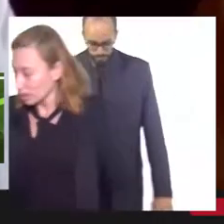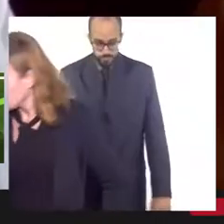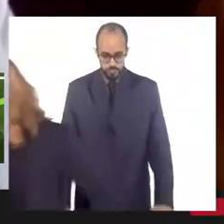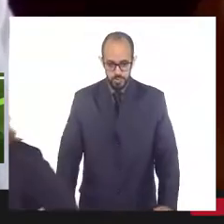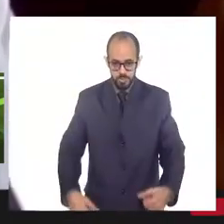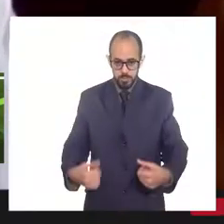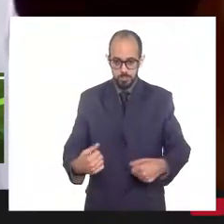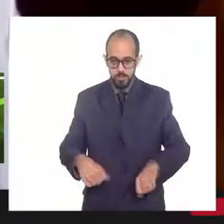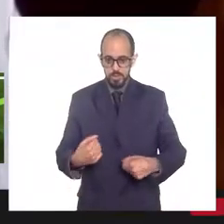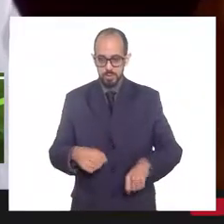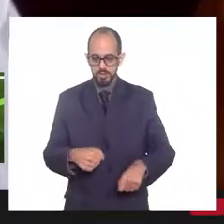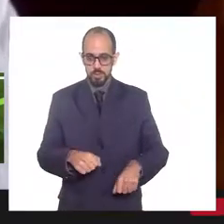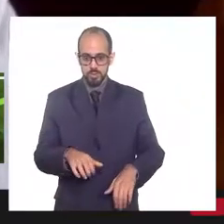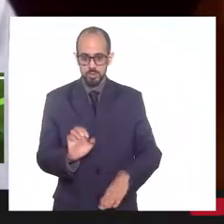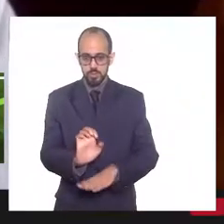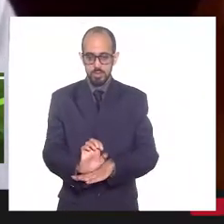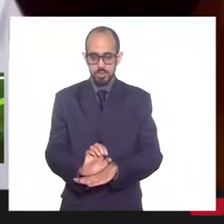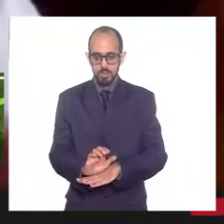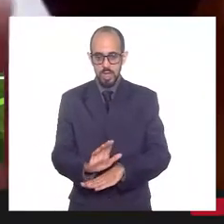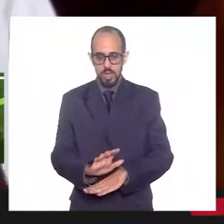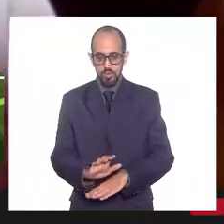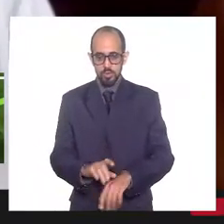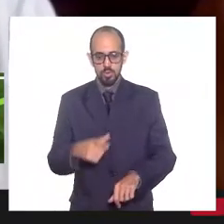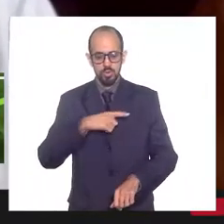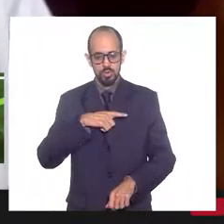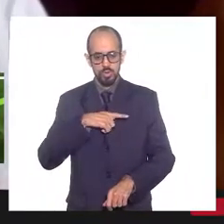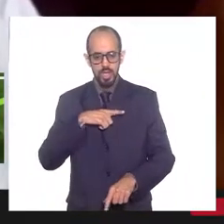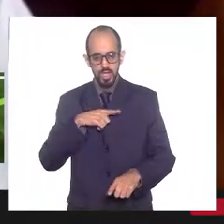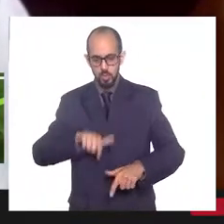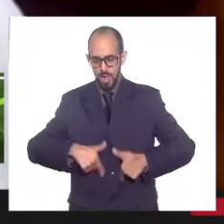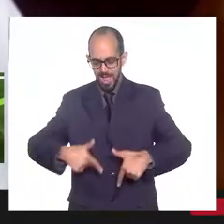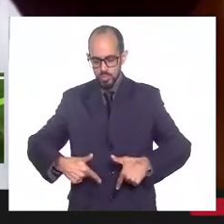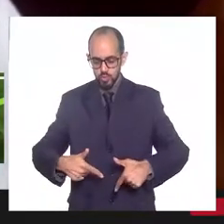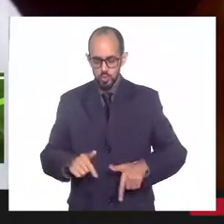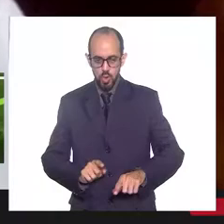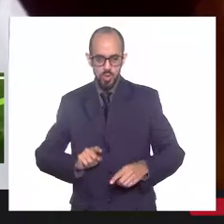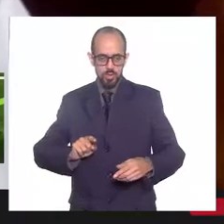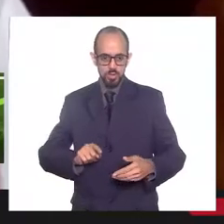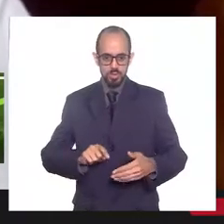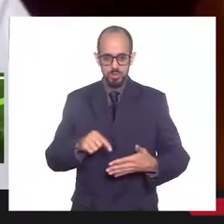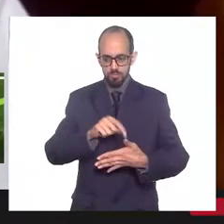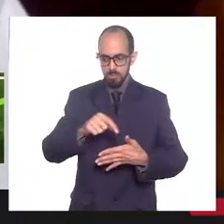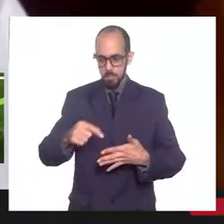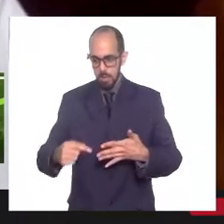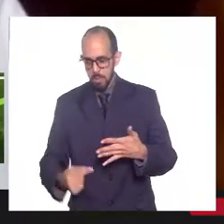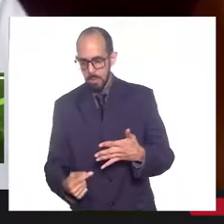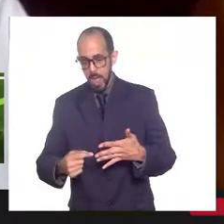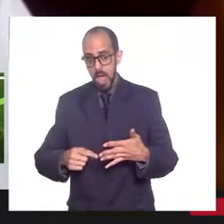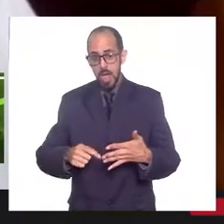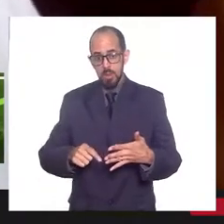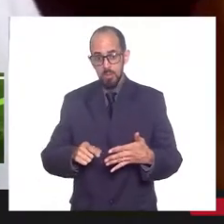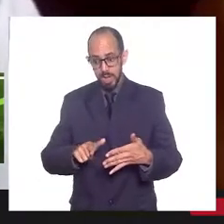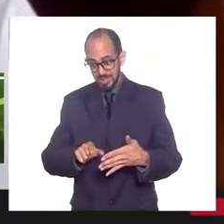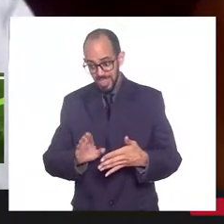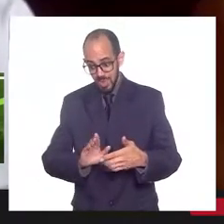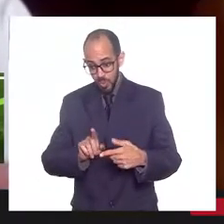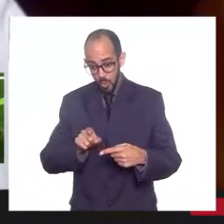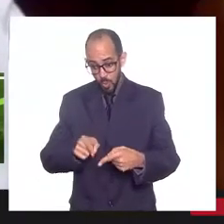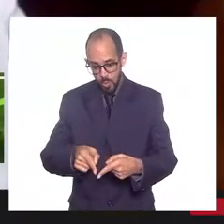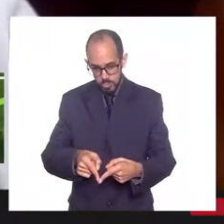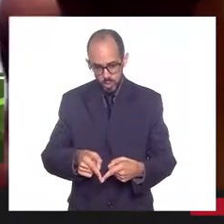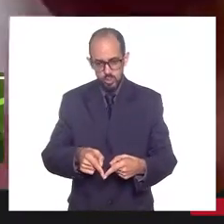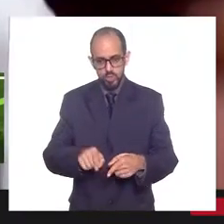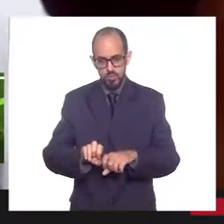tem ações é pontuais que seja voltada para educação nós